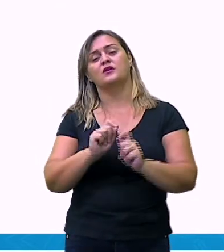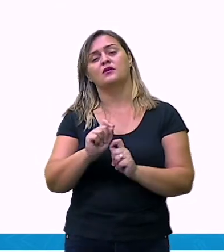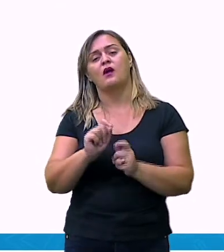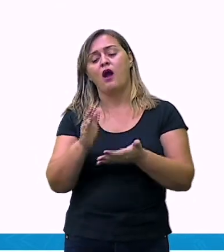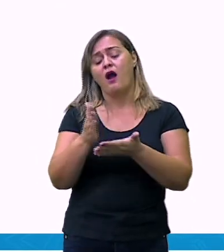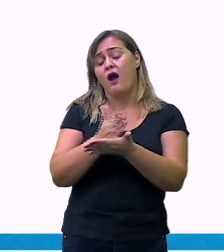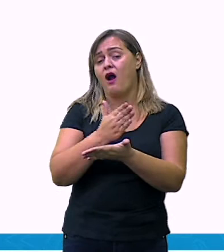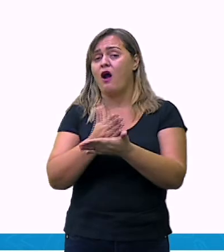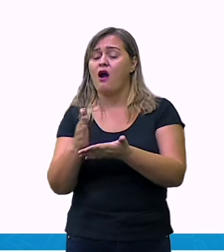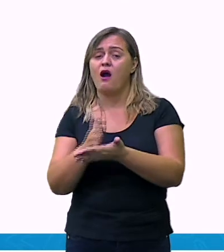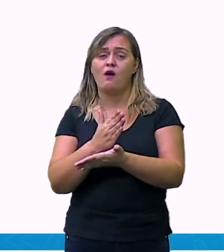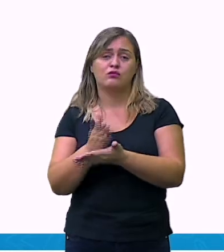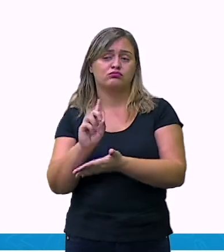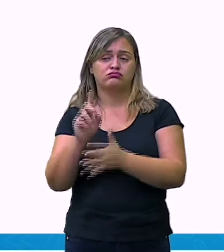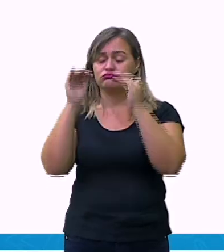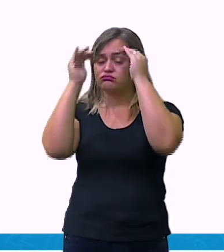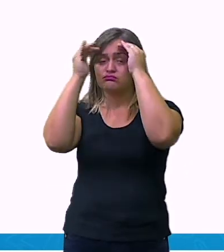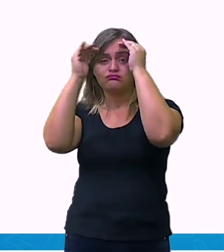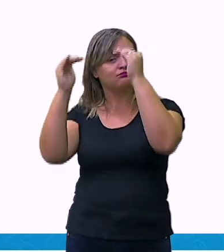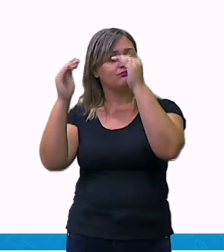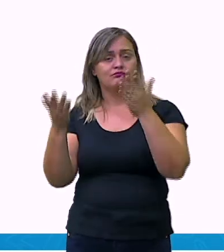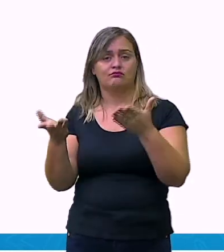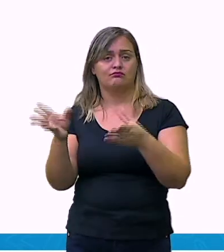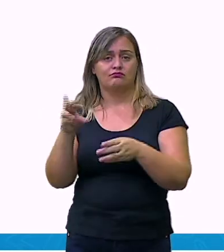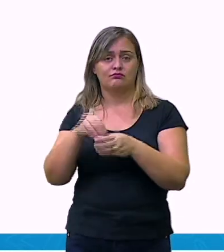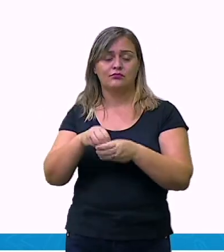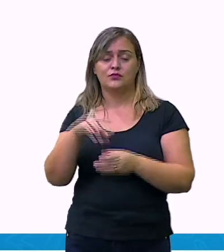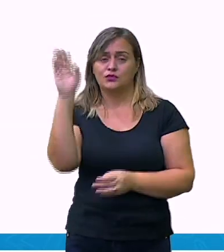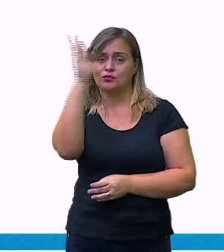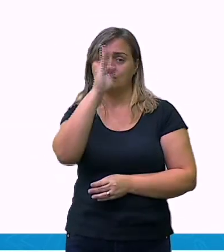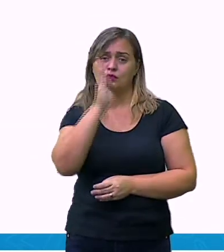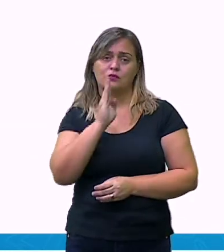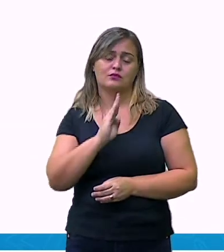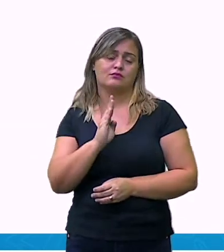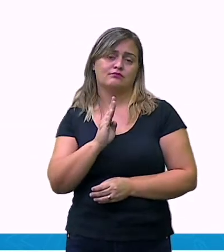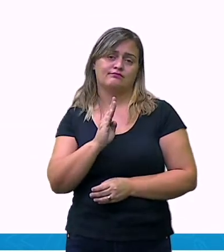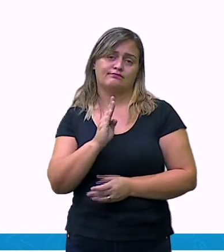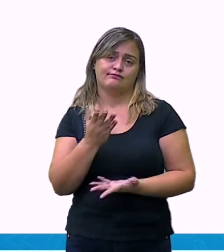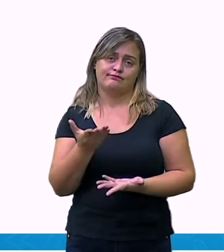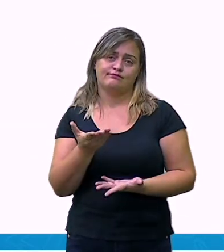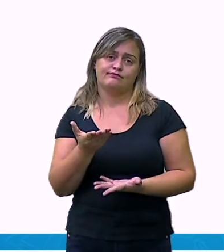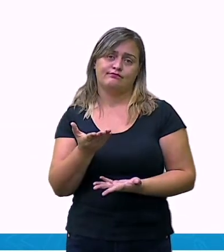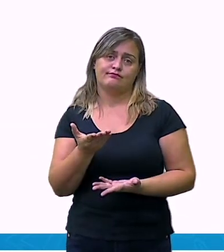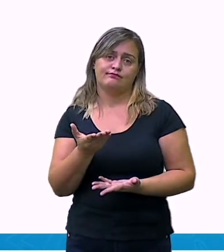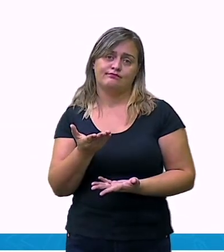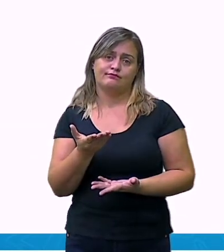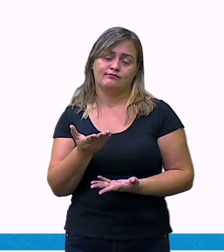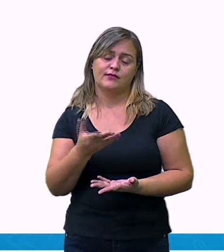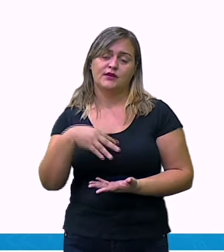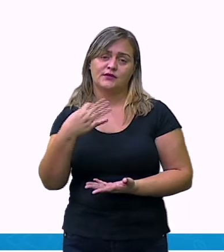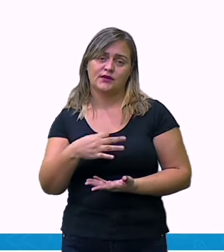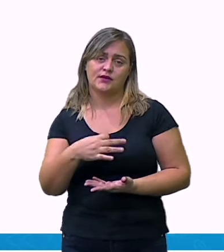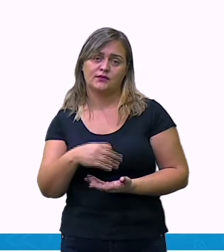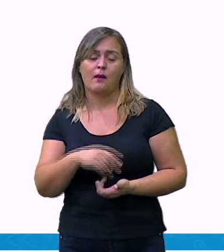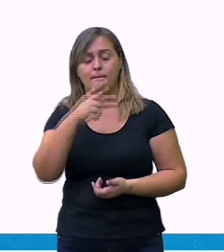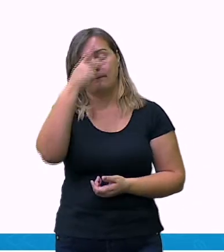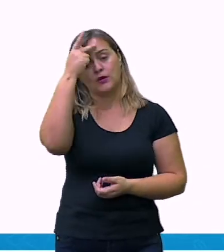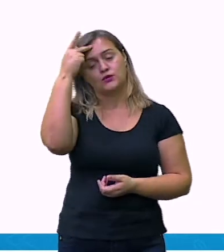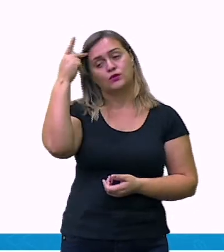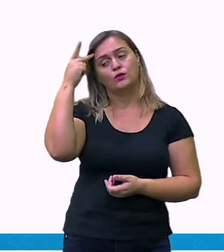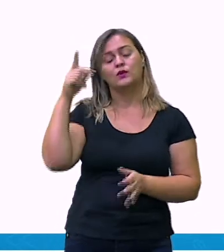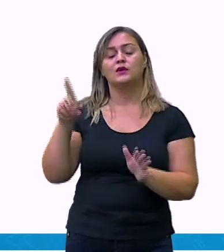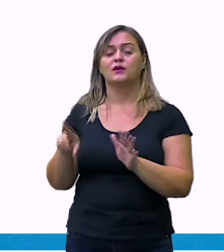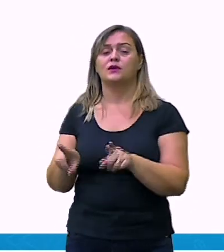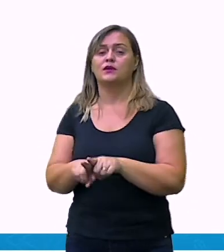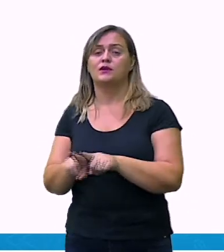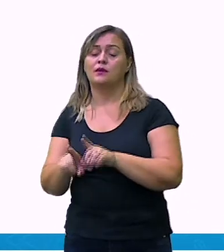citados, eles são seguidos a rigor, tanto pelos cidadãos quanto pela lei. Ainda há